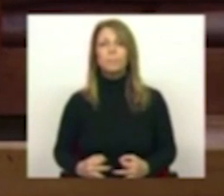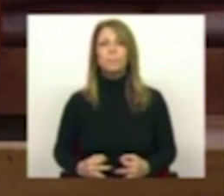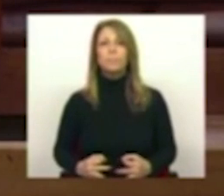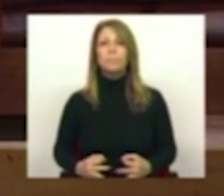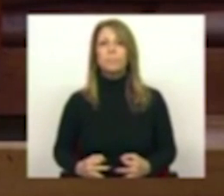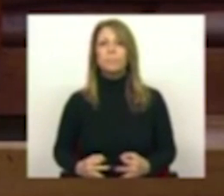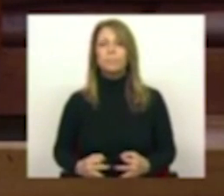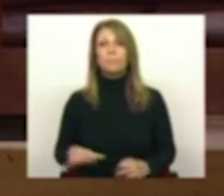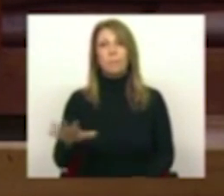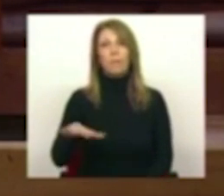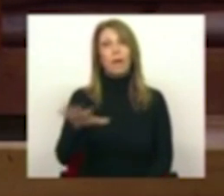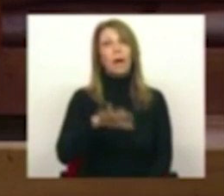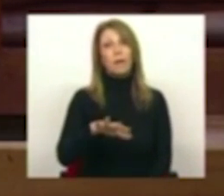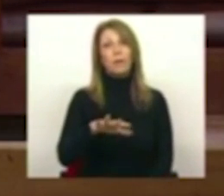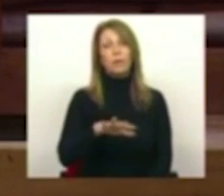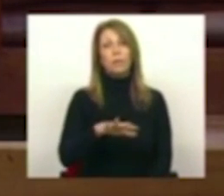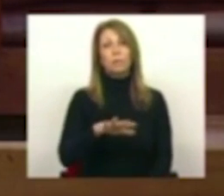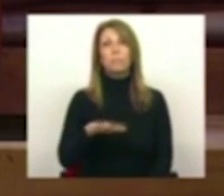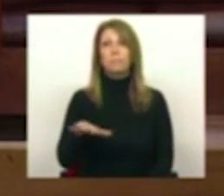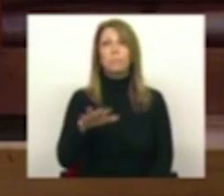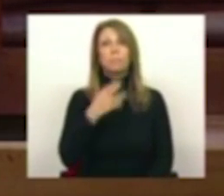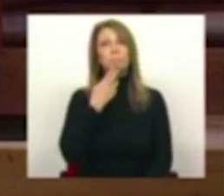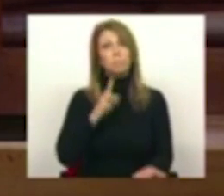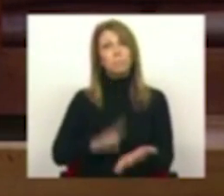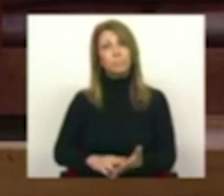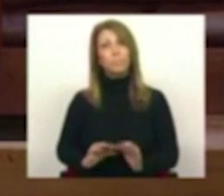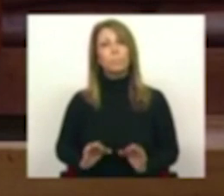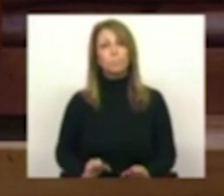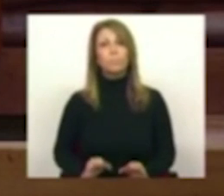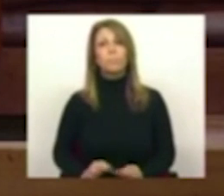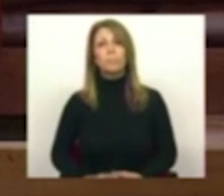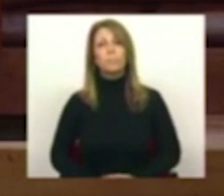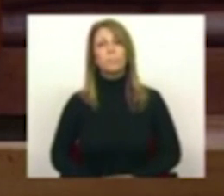efetivo em áreas que verdadeiramente